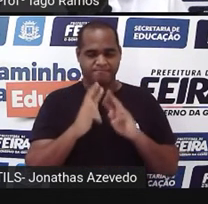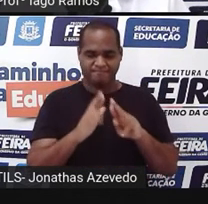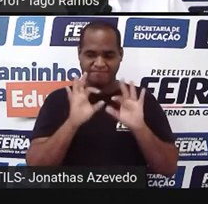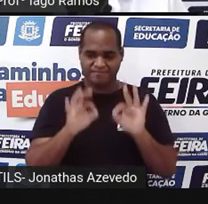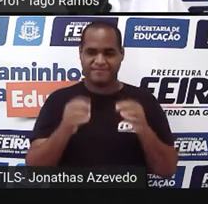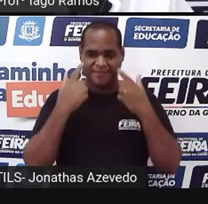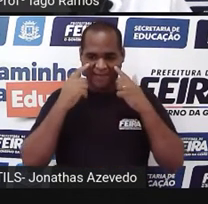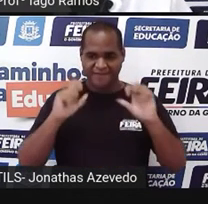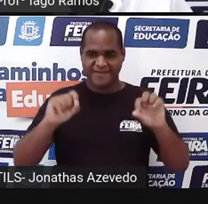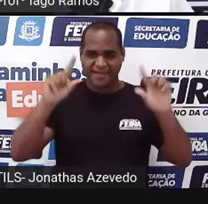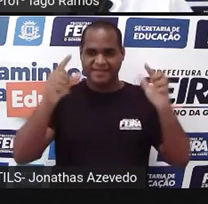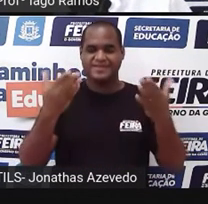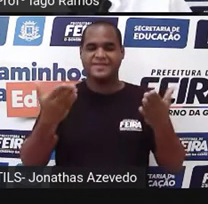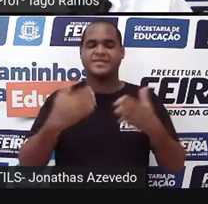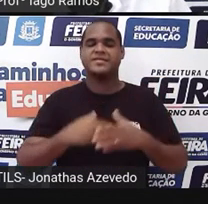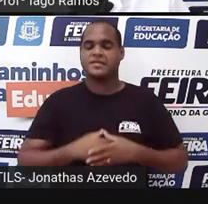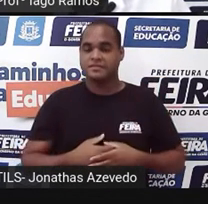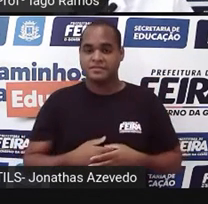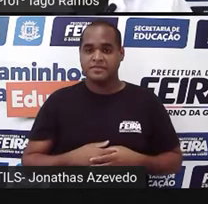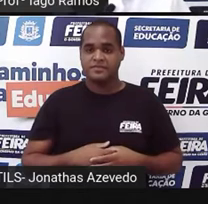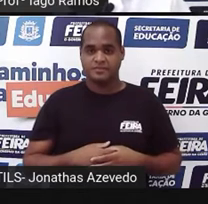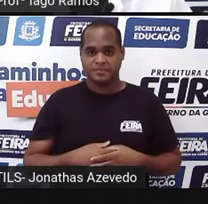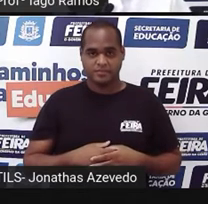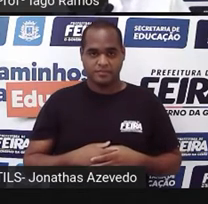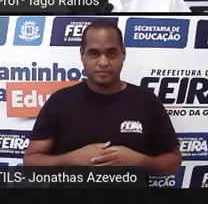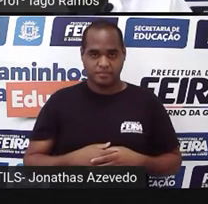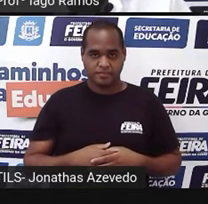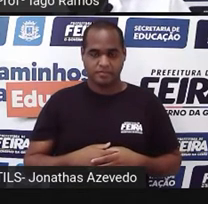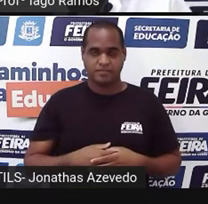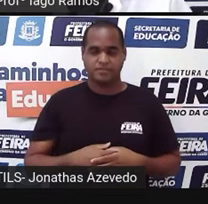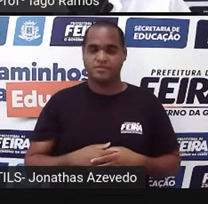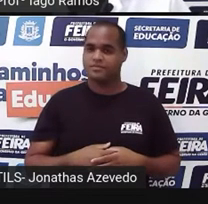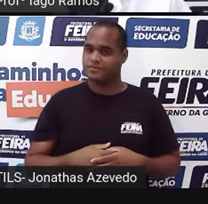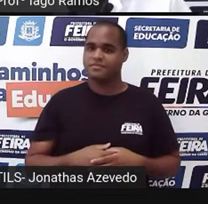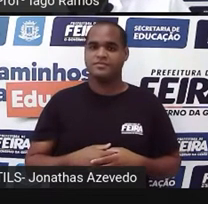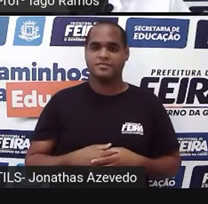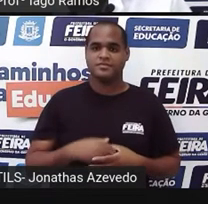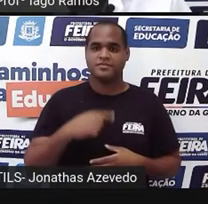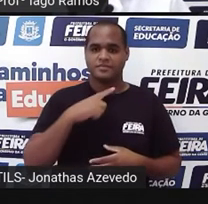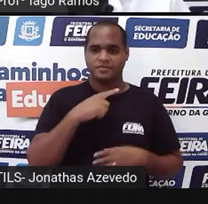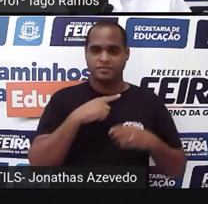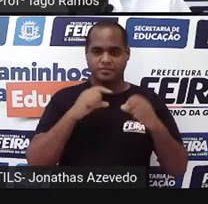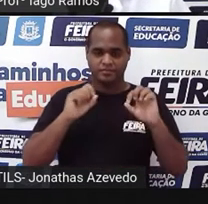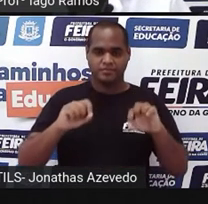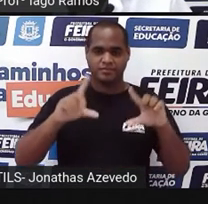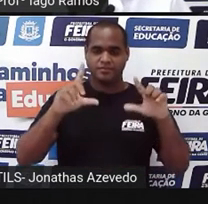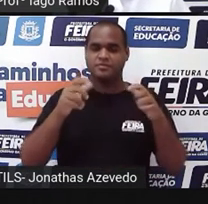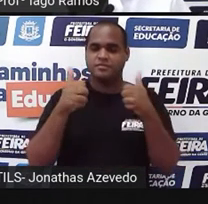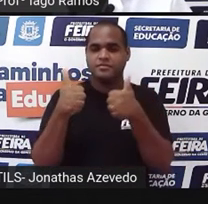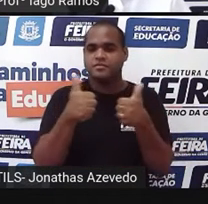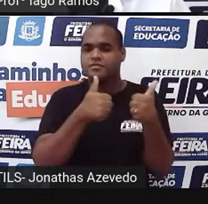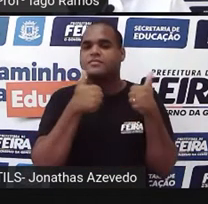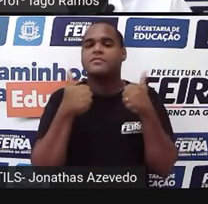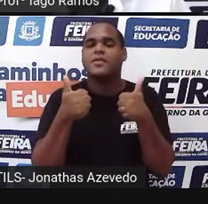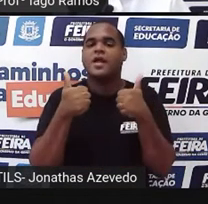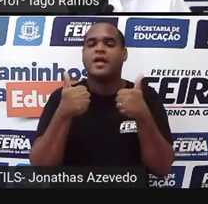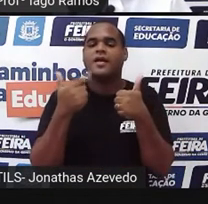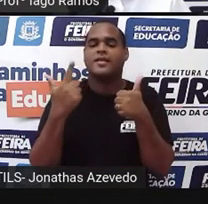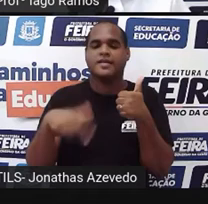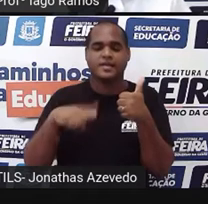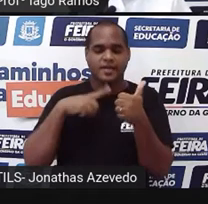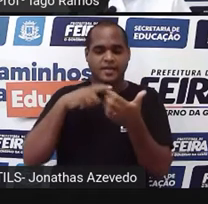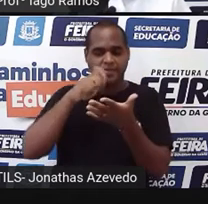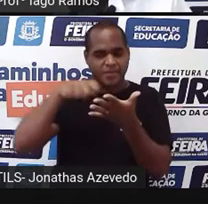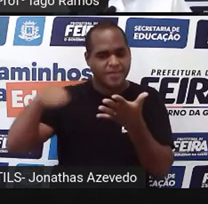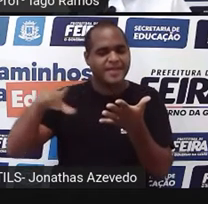aqui na tela o box é ali né aquela mesma tela que a gente apareceu só que agora a gente vai